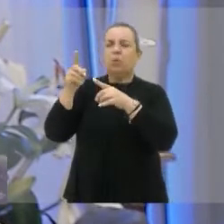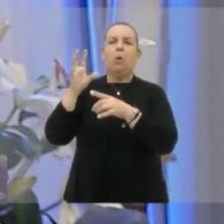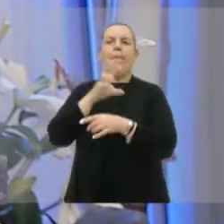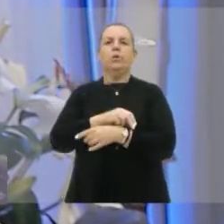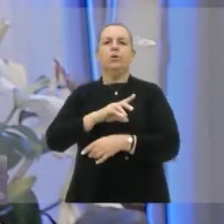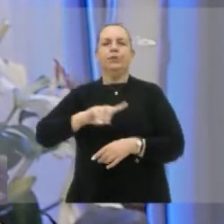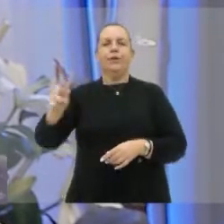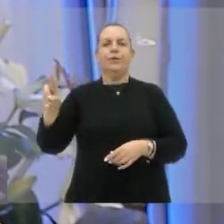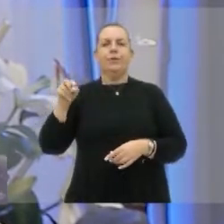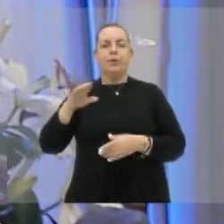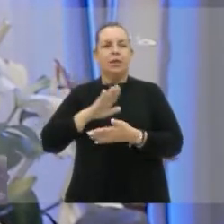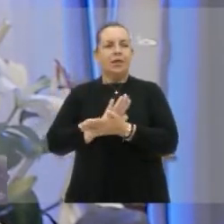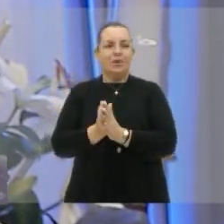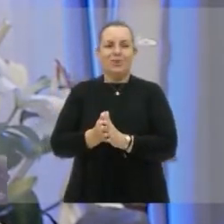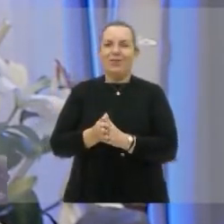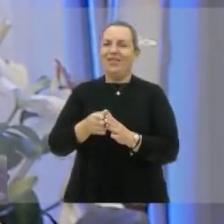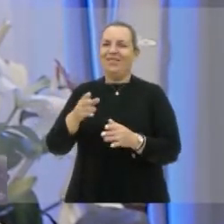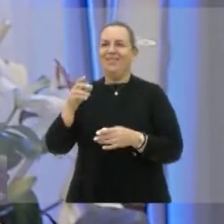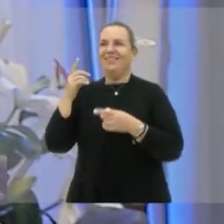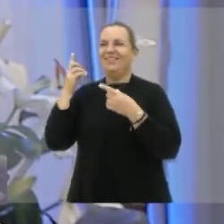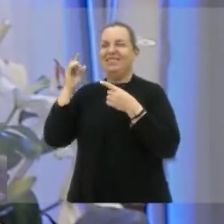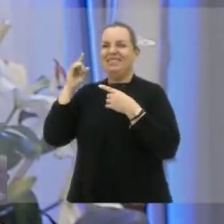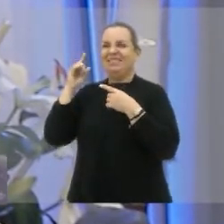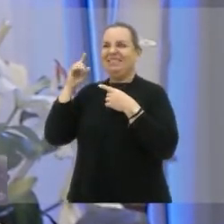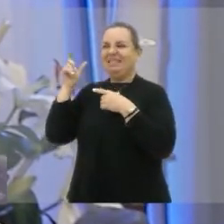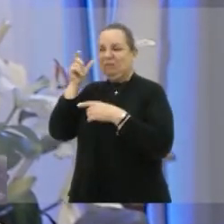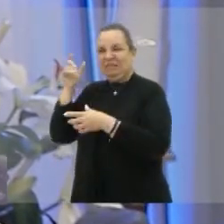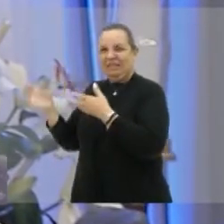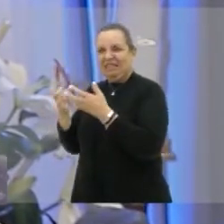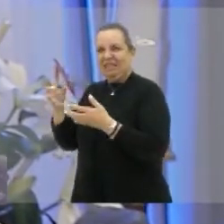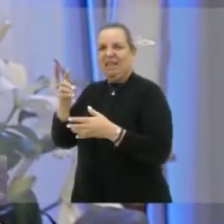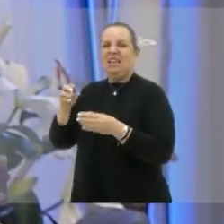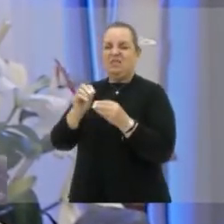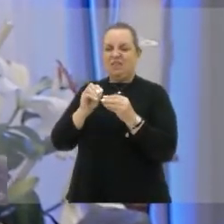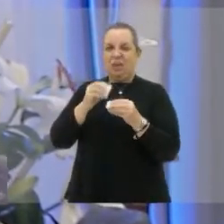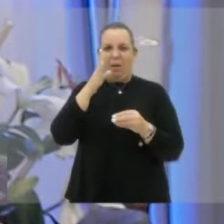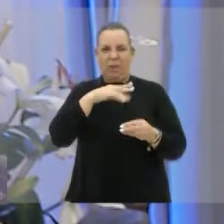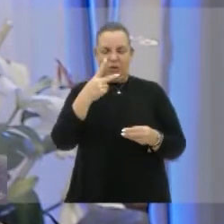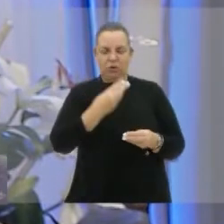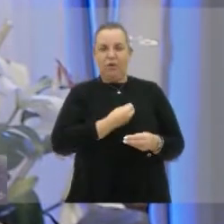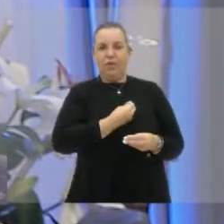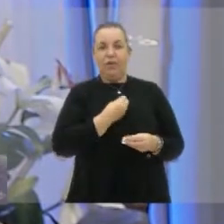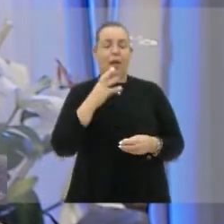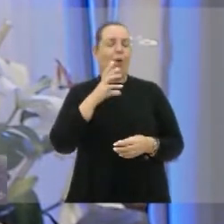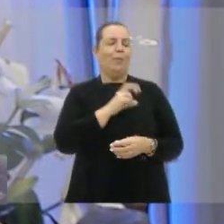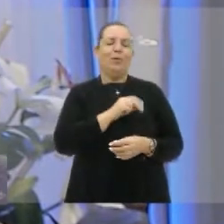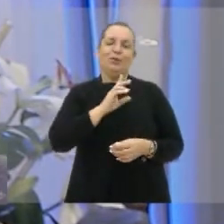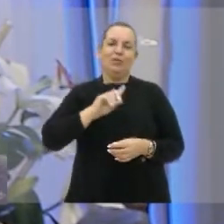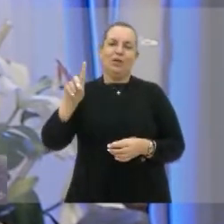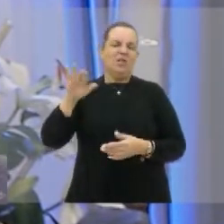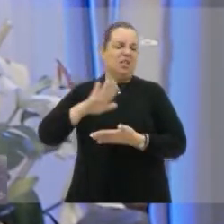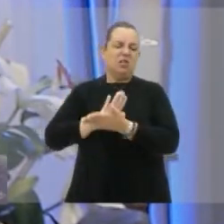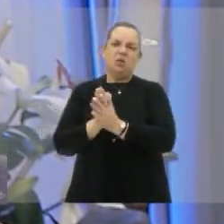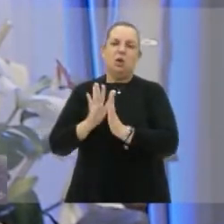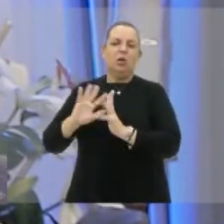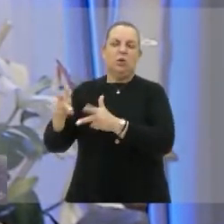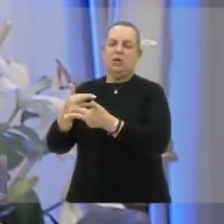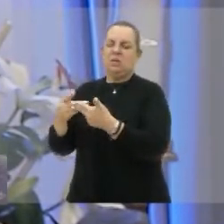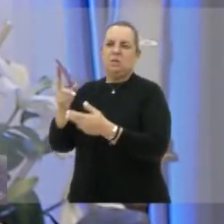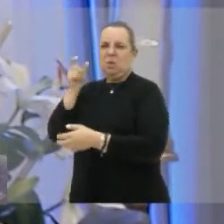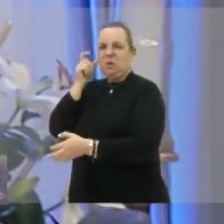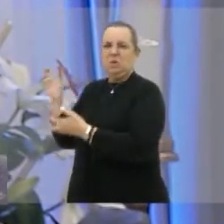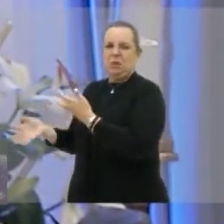que destrói Satanás e o demônio e a ação do mal na sua vida é o amor de Deus. E você vai dizer para o